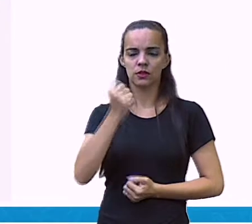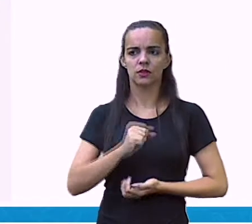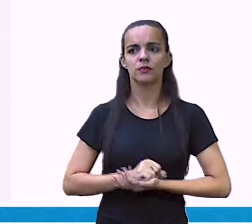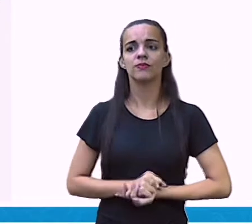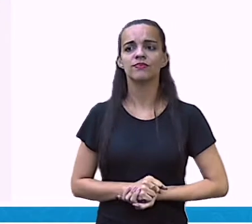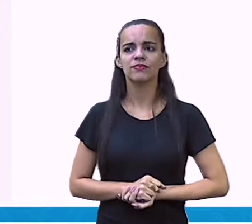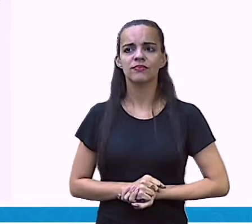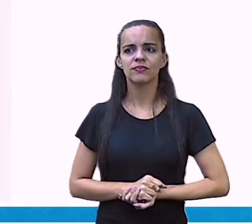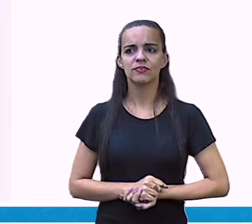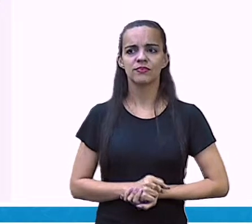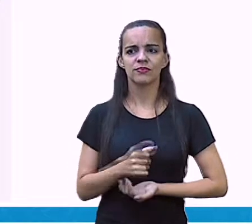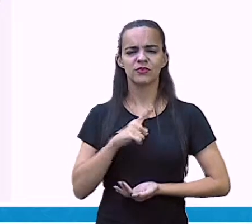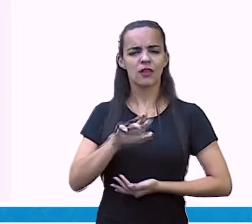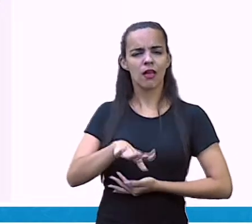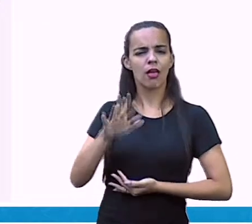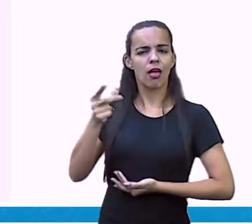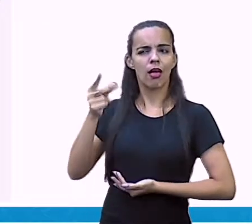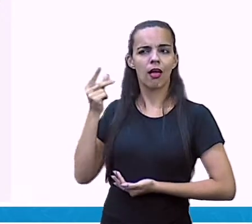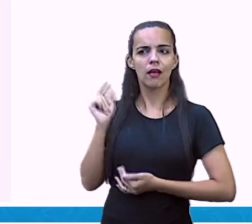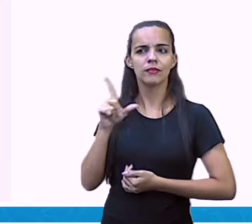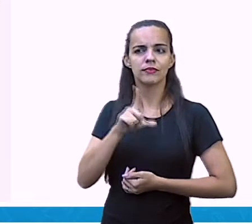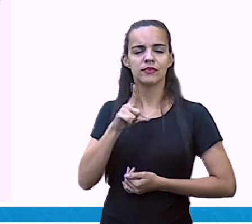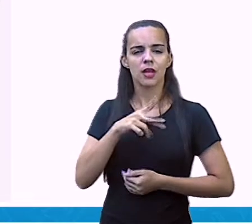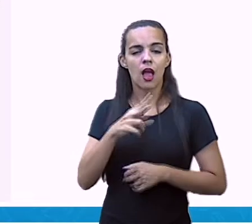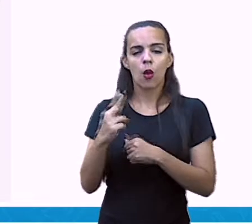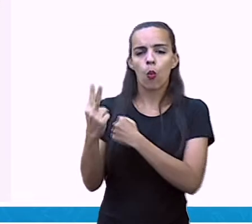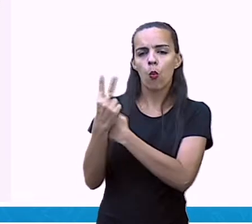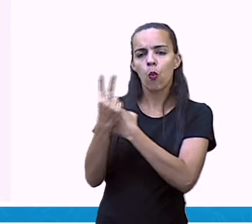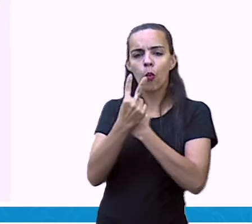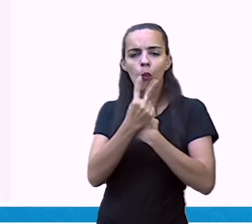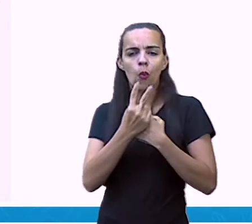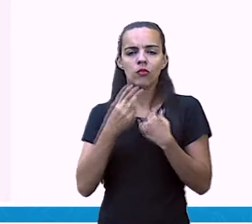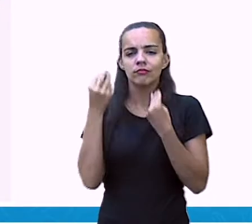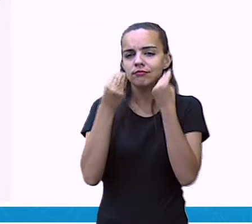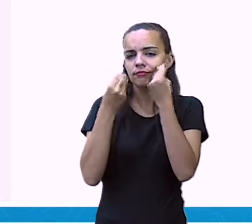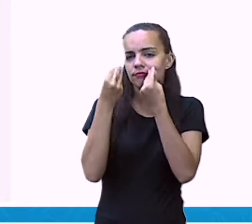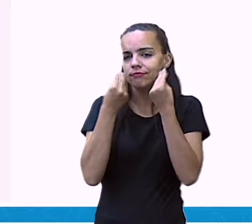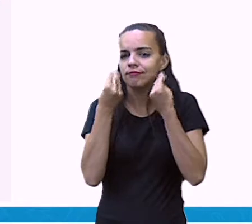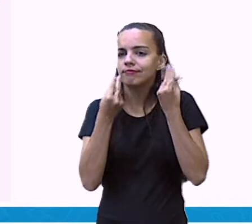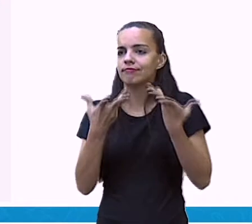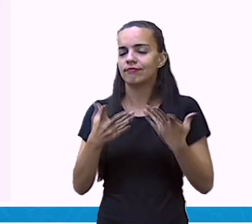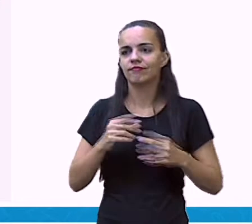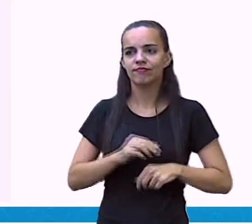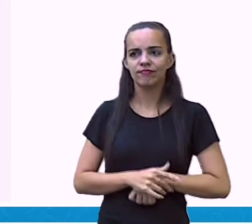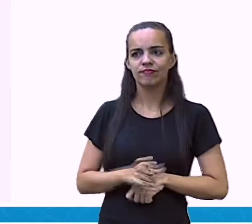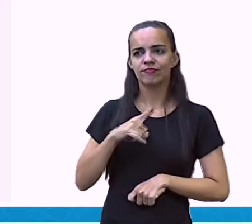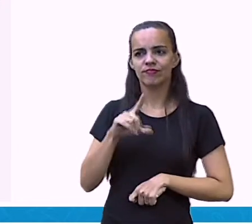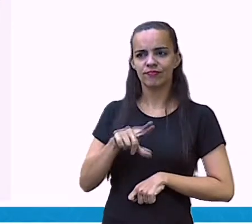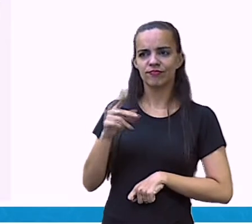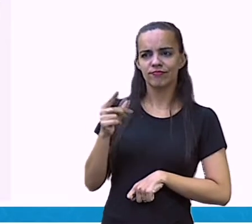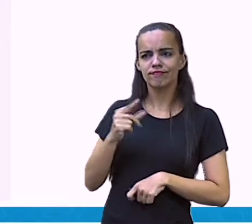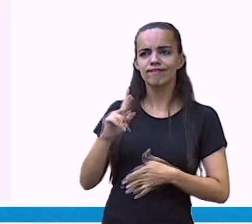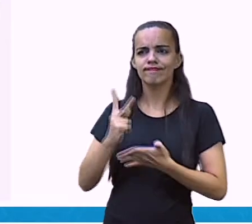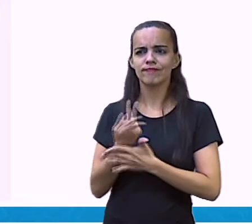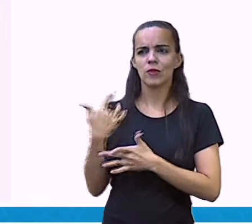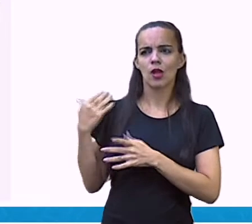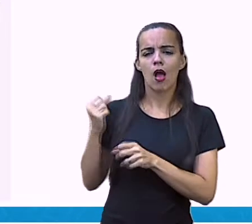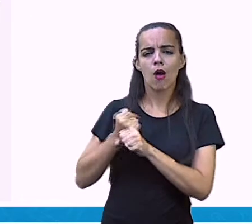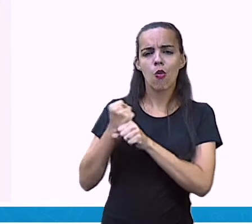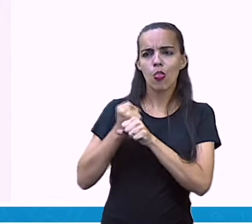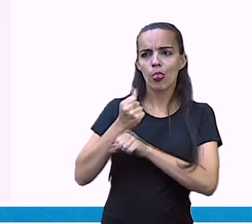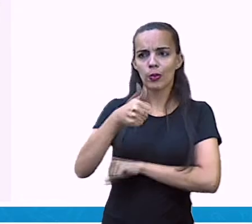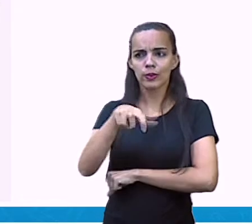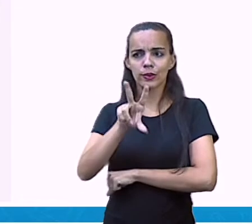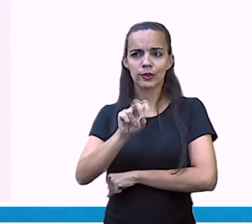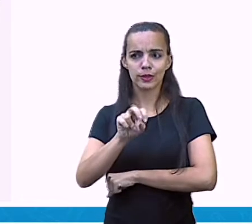indústria. Assim, era tempo de cuidar da aparência de modo sofisticado. Será durante os anos 50 que a